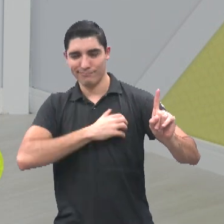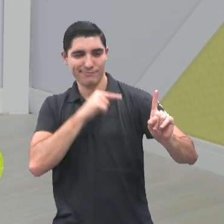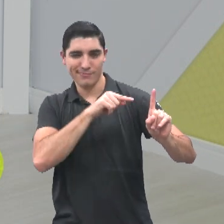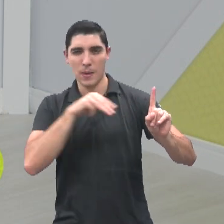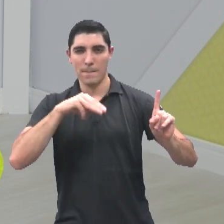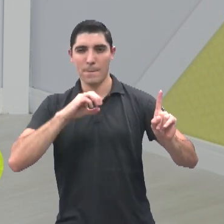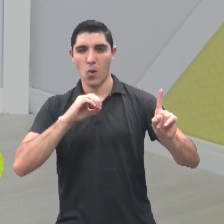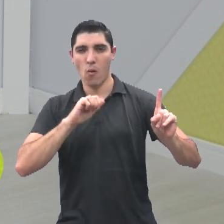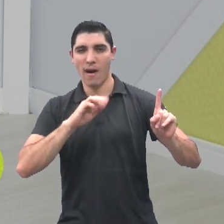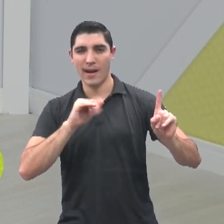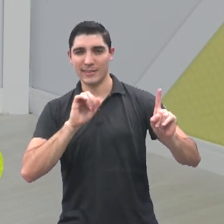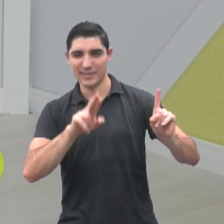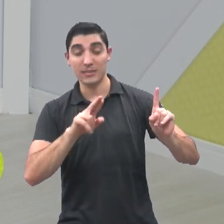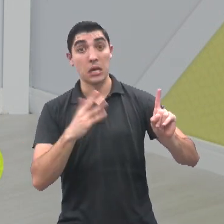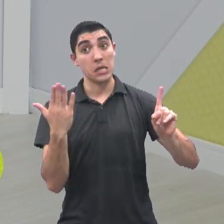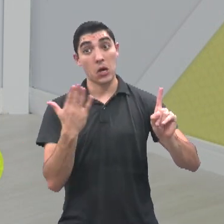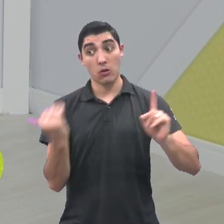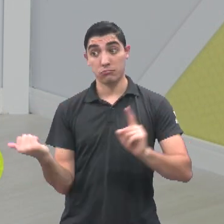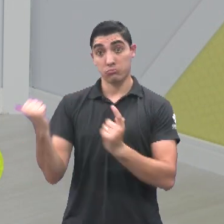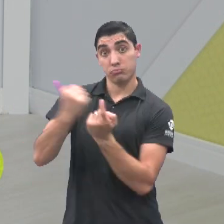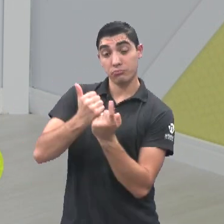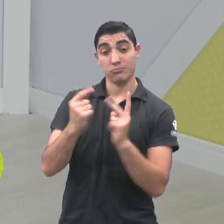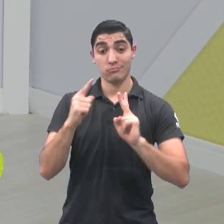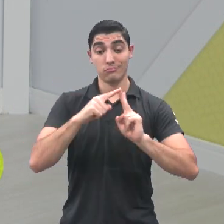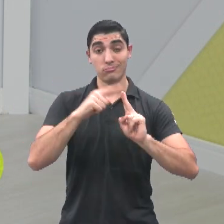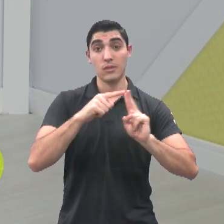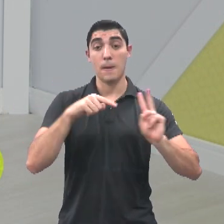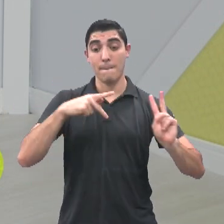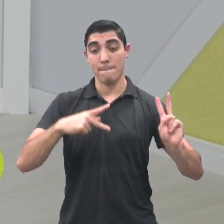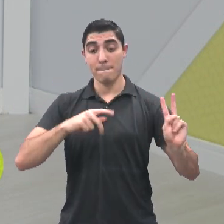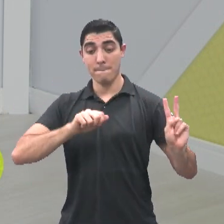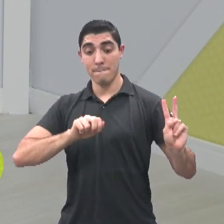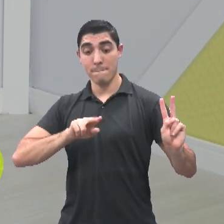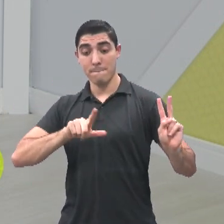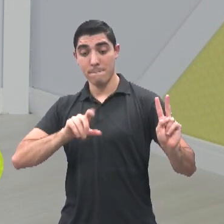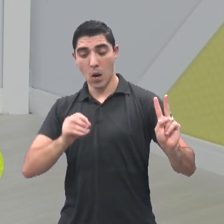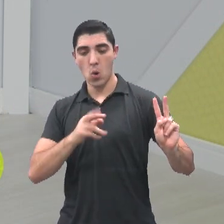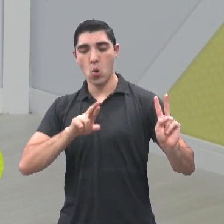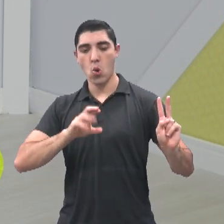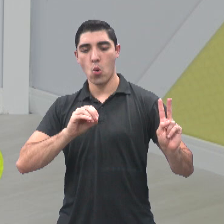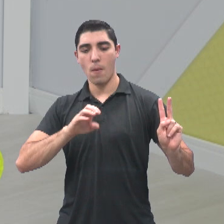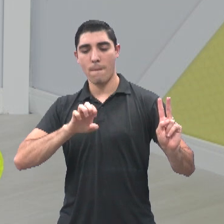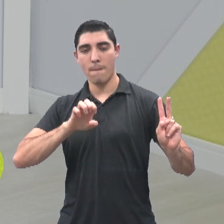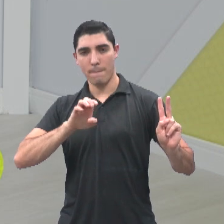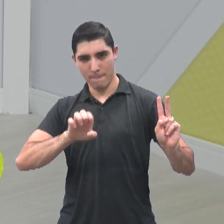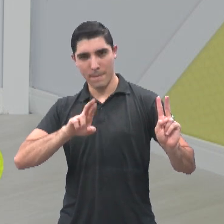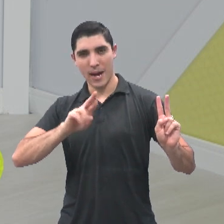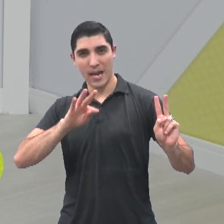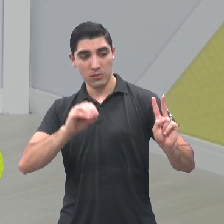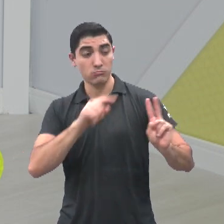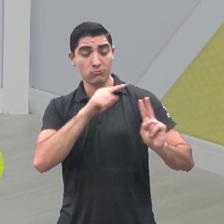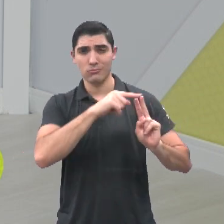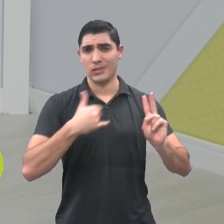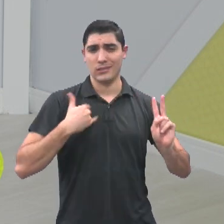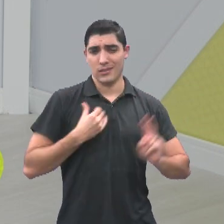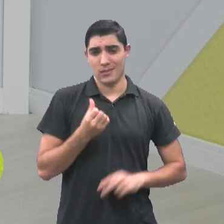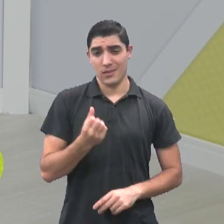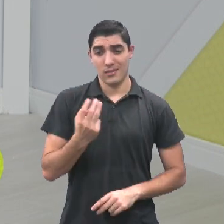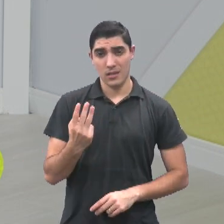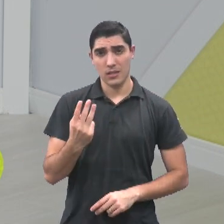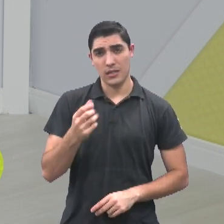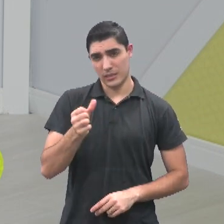possibilidade do Paulo Roberto, o rei do acesso, Brunão, pode estar chegando aí para o São José, 63 anos, tem 13,